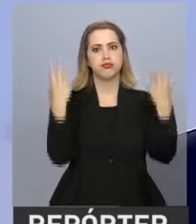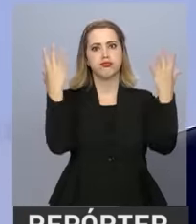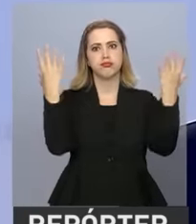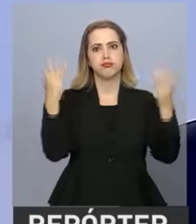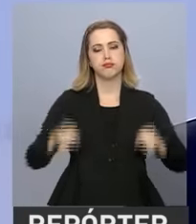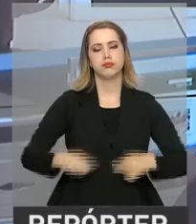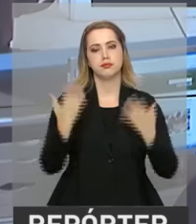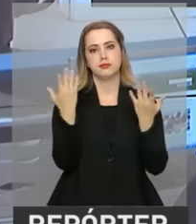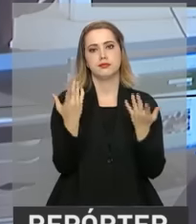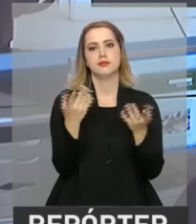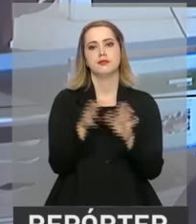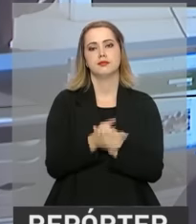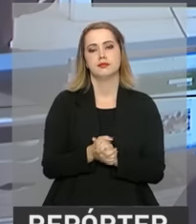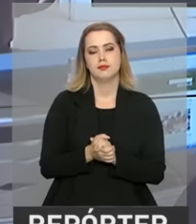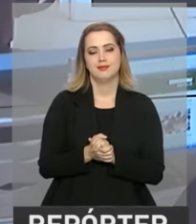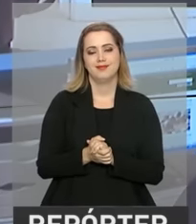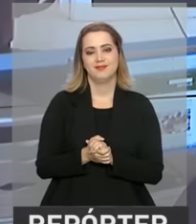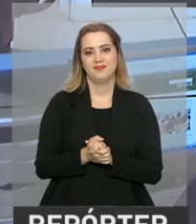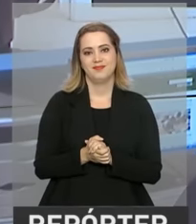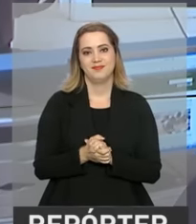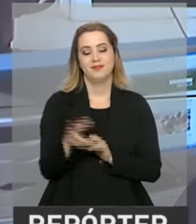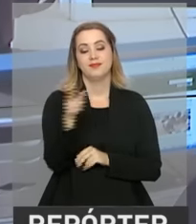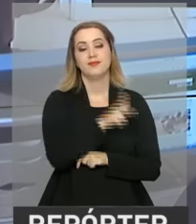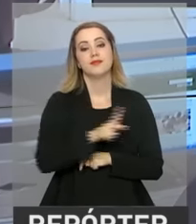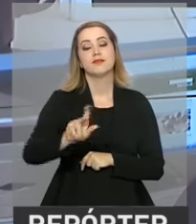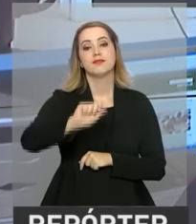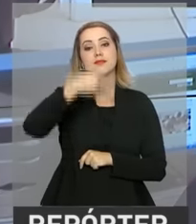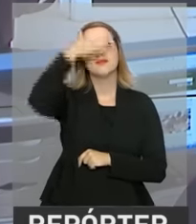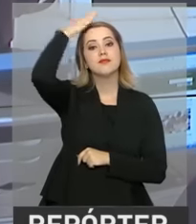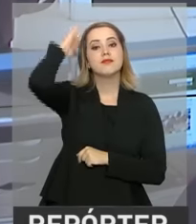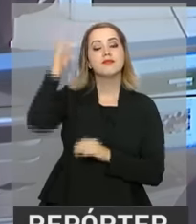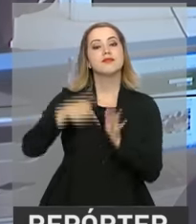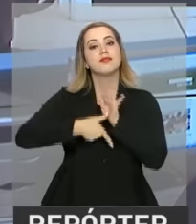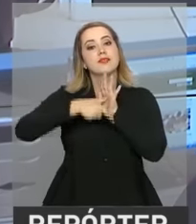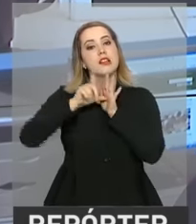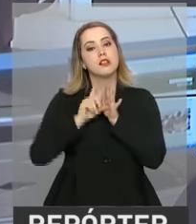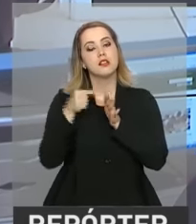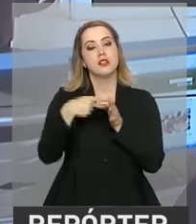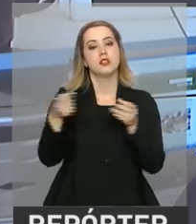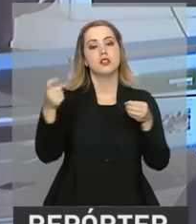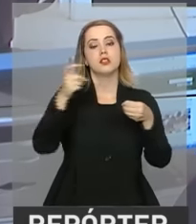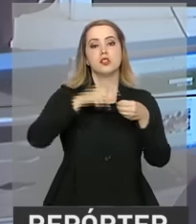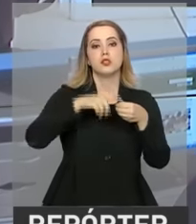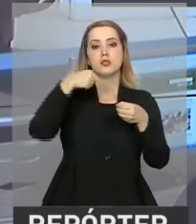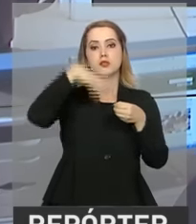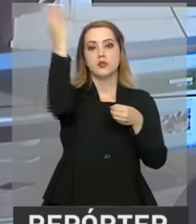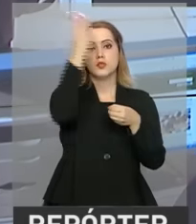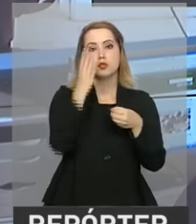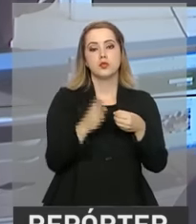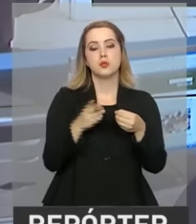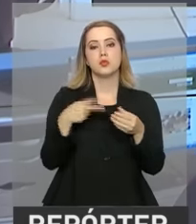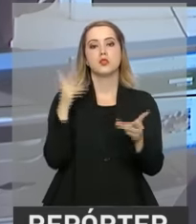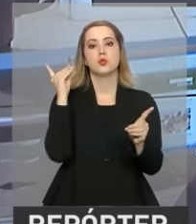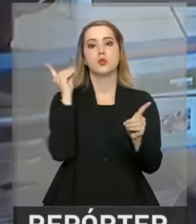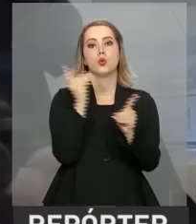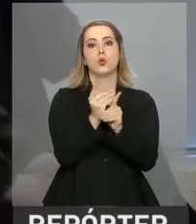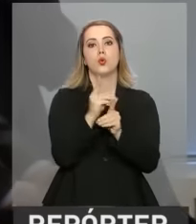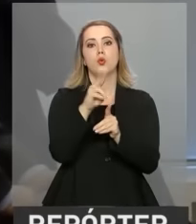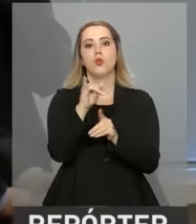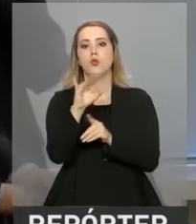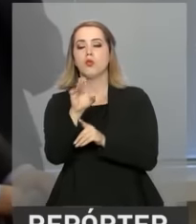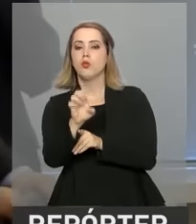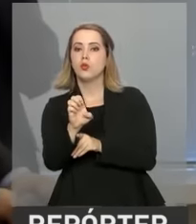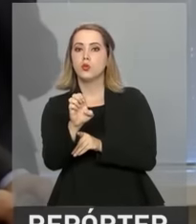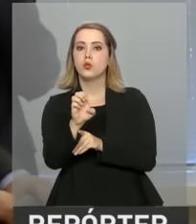fiscal no futuro. E o presidente Michel Temer, antes de voltar ao Brasil, se encontrou com o vice-presidente americano Joe